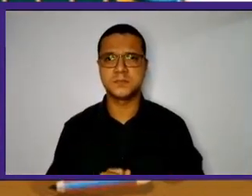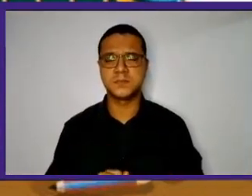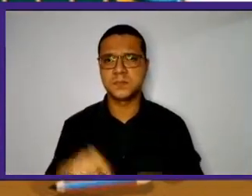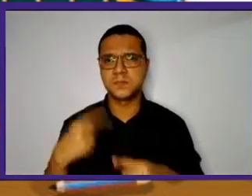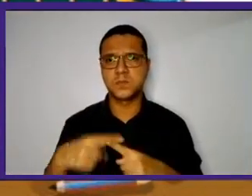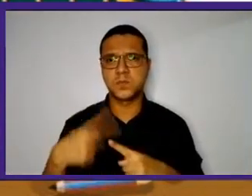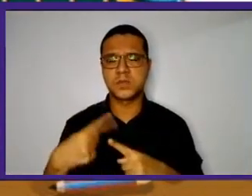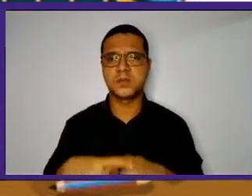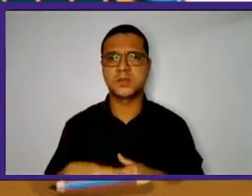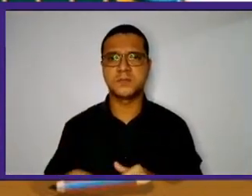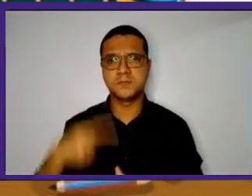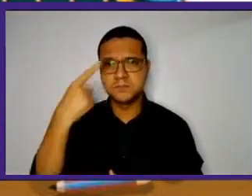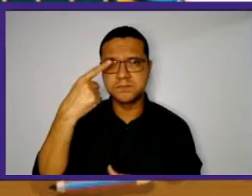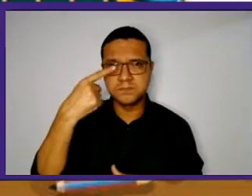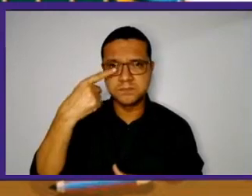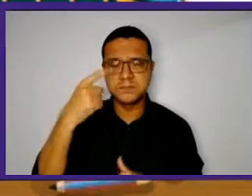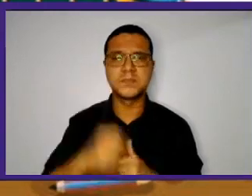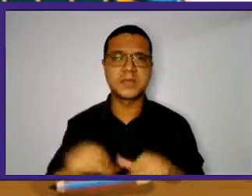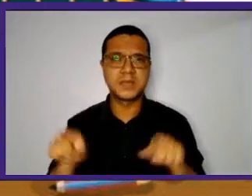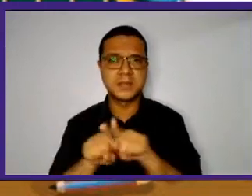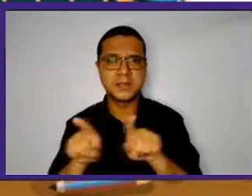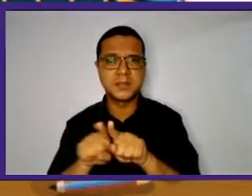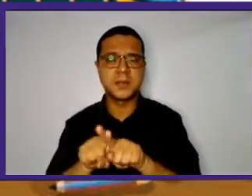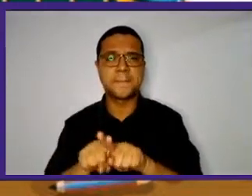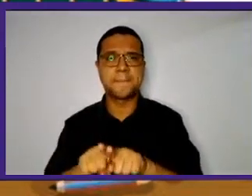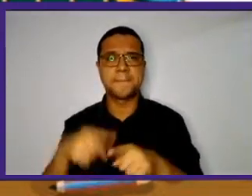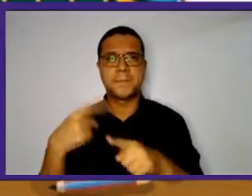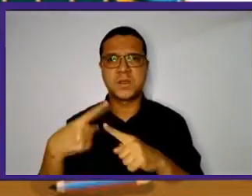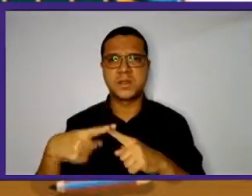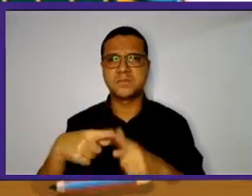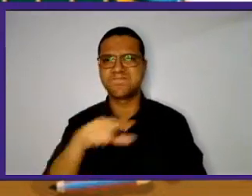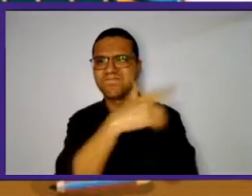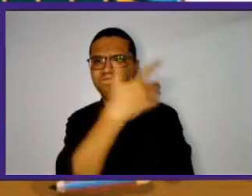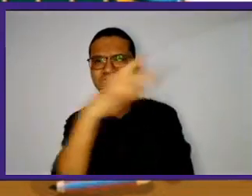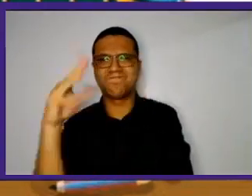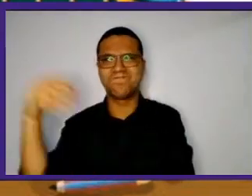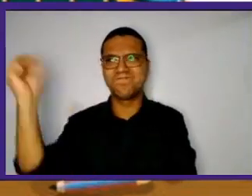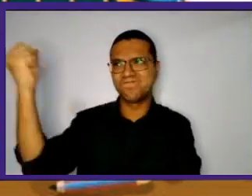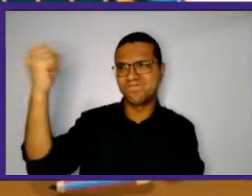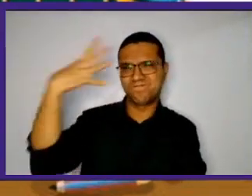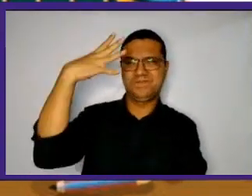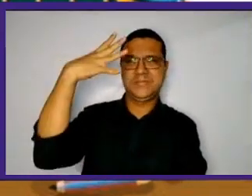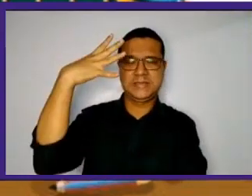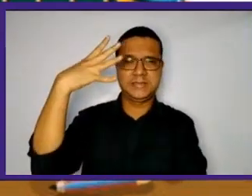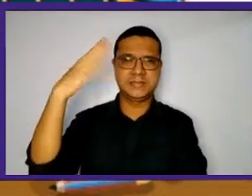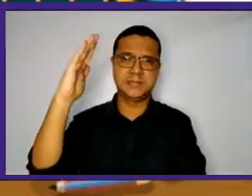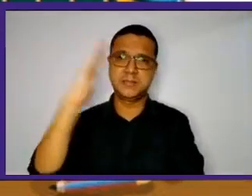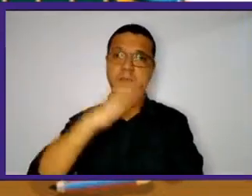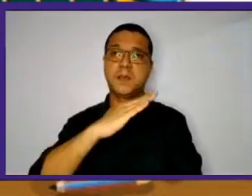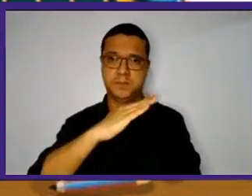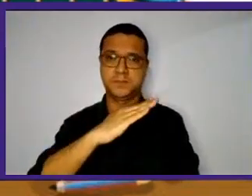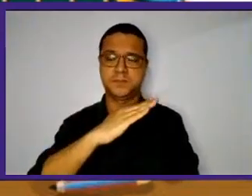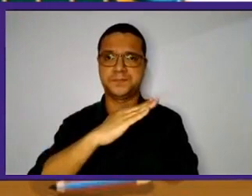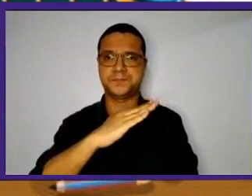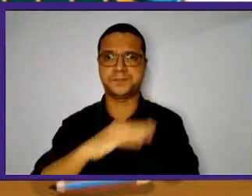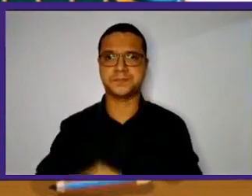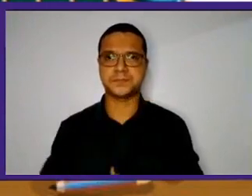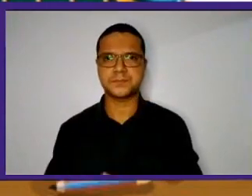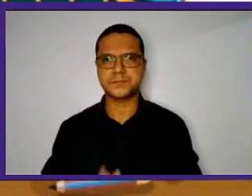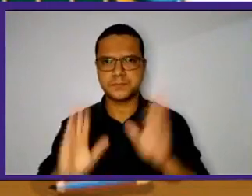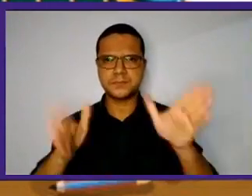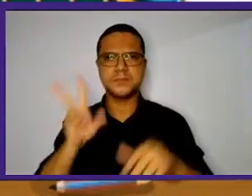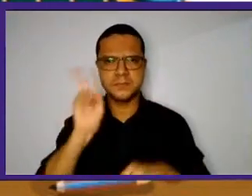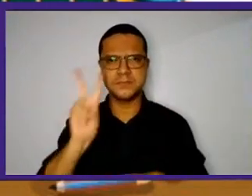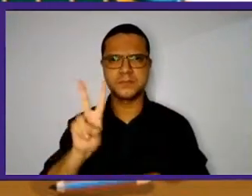aumentada pela catarata também, porque muita claridade prejudica a tua visão. Você já viu quando o dia está